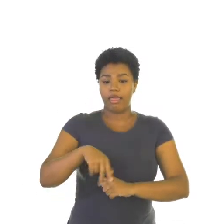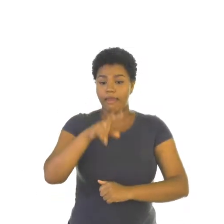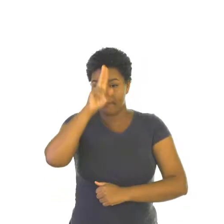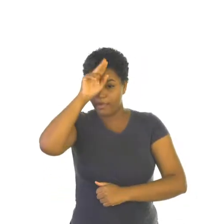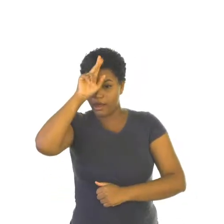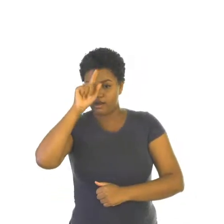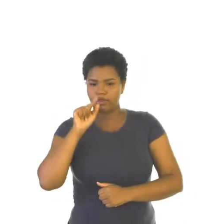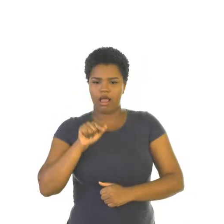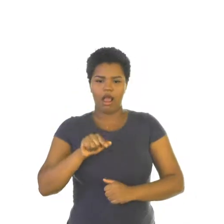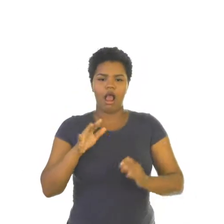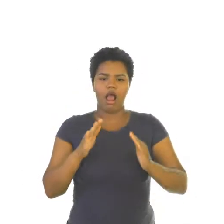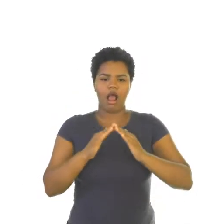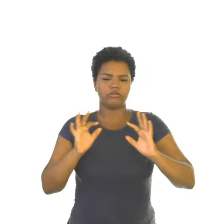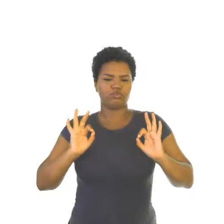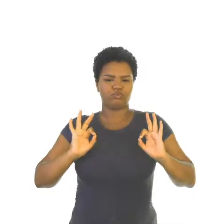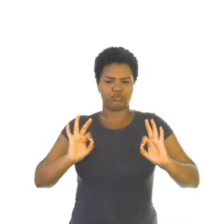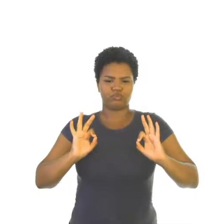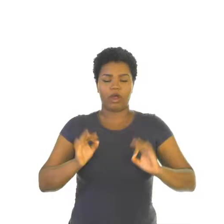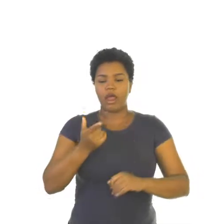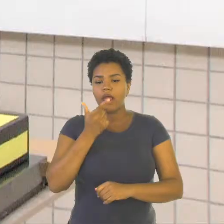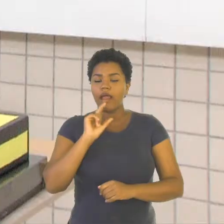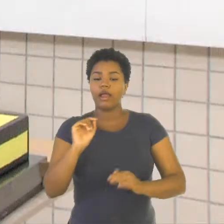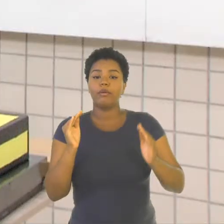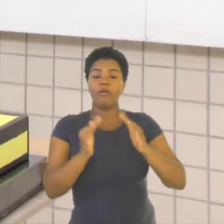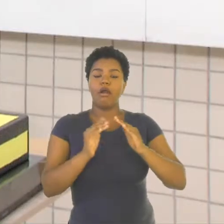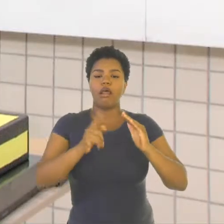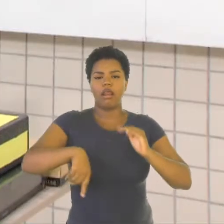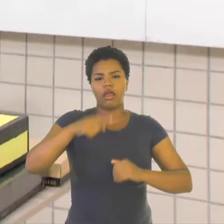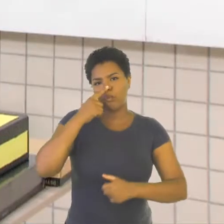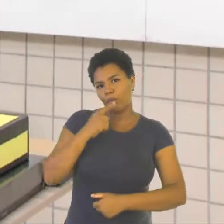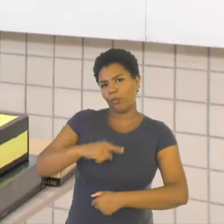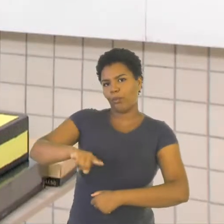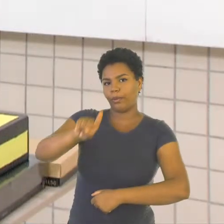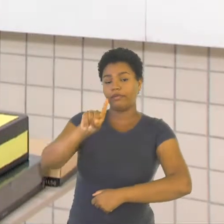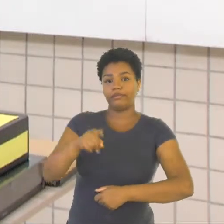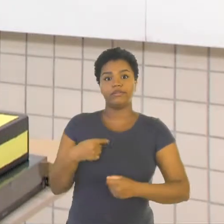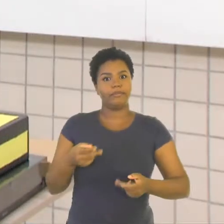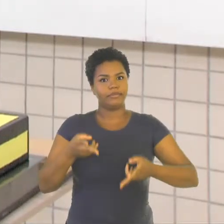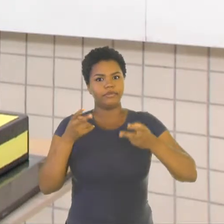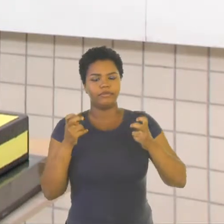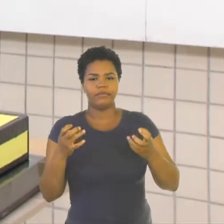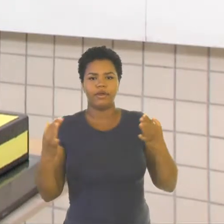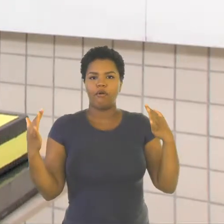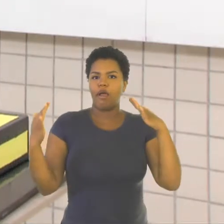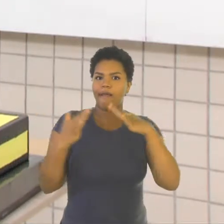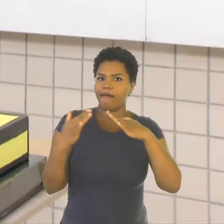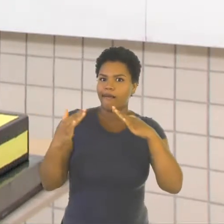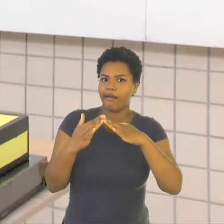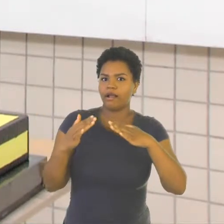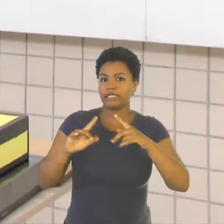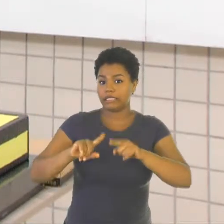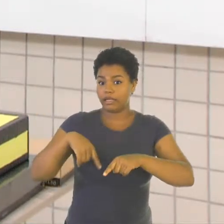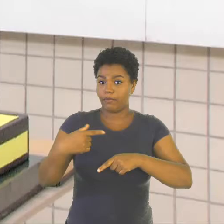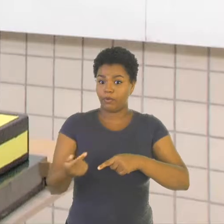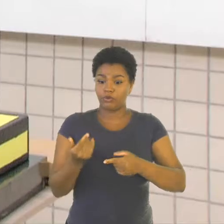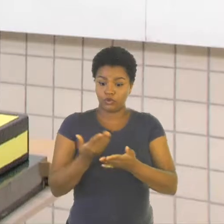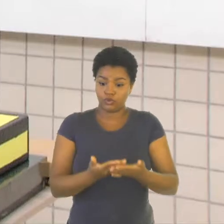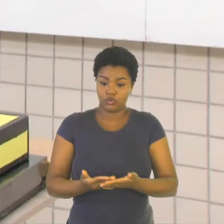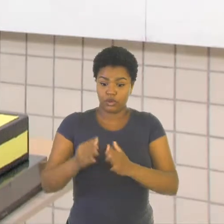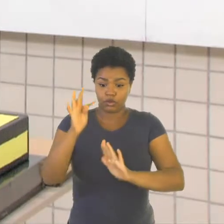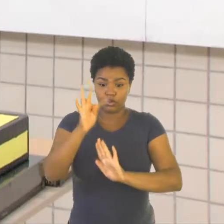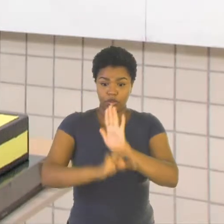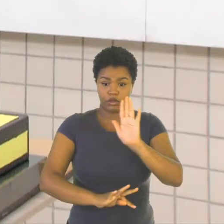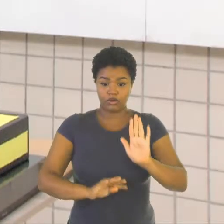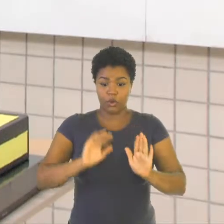o elefante. Então, vocês perceberam aí, essa casa, depois de trabalhar todinho esse texto, aí na